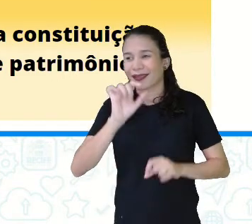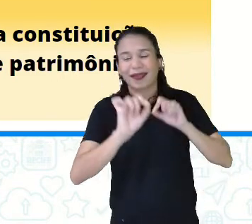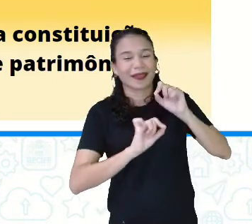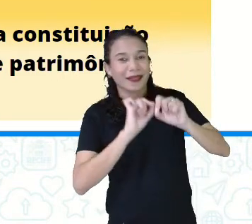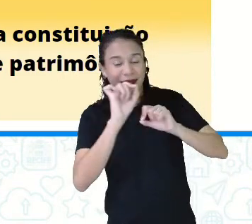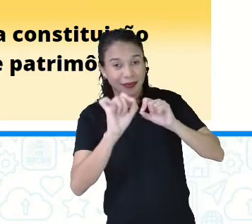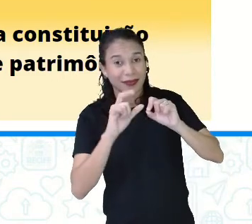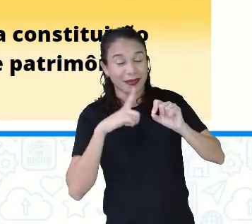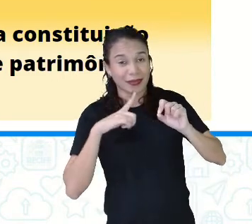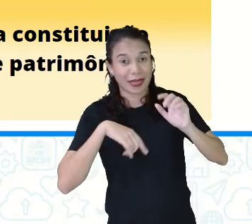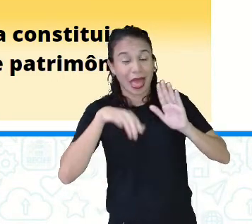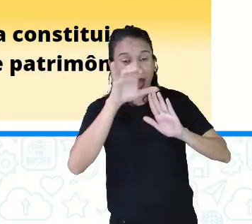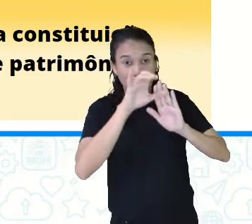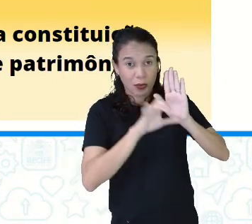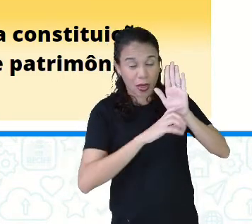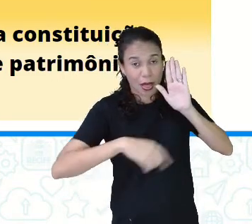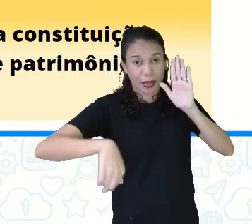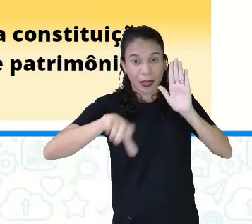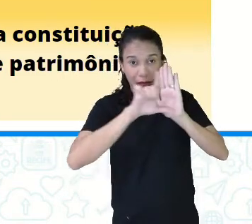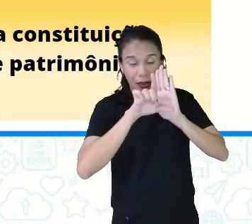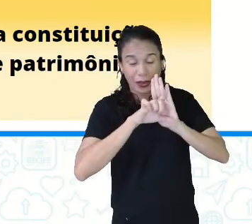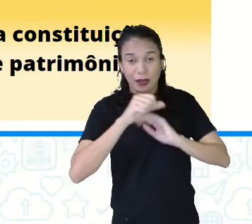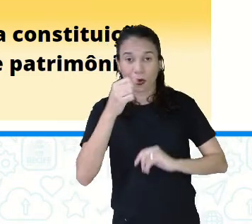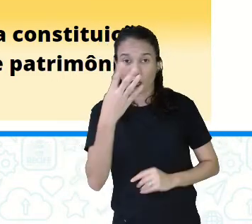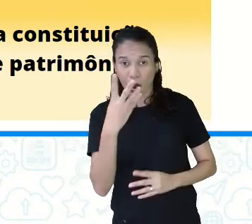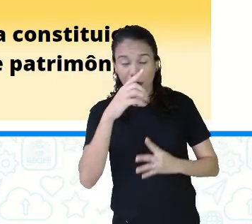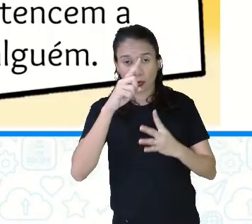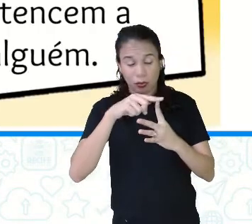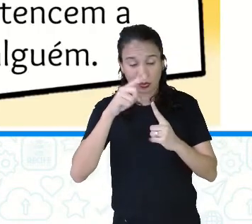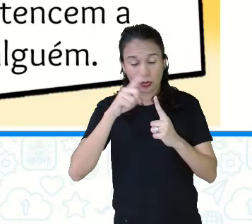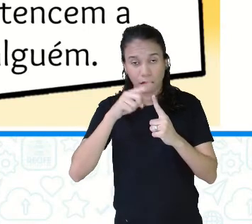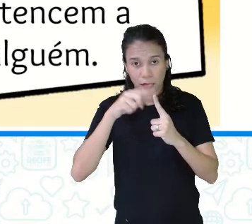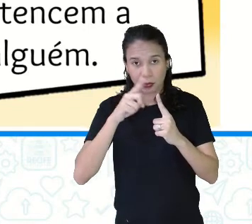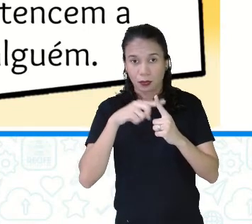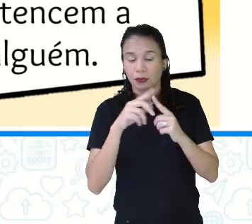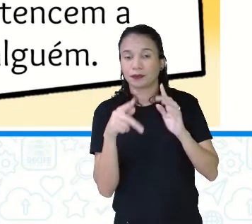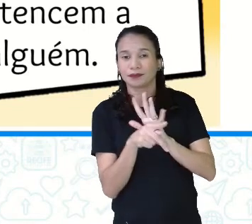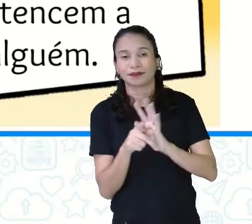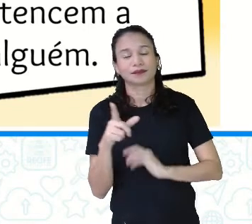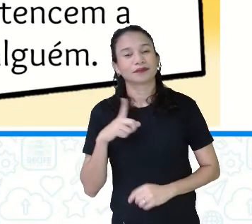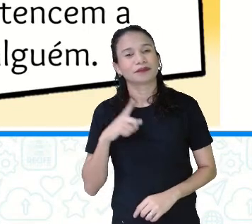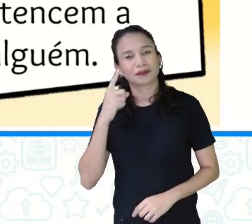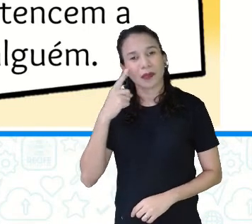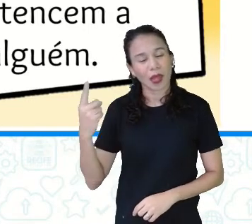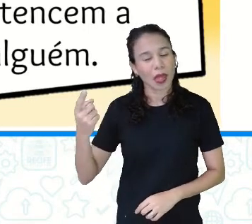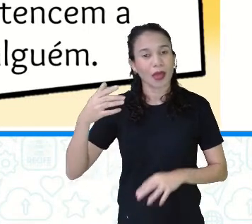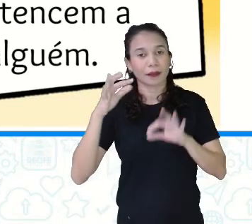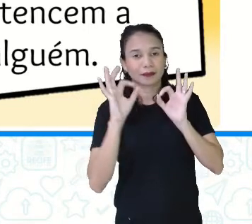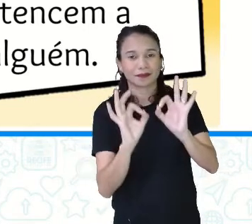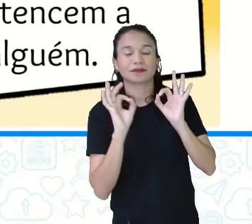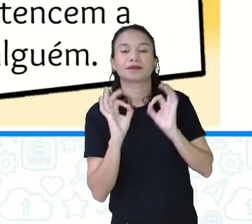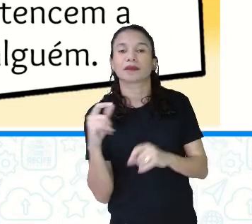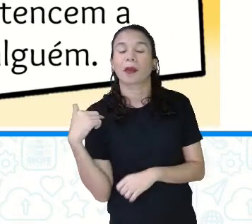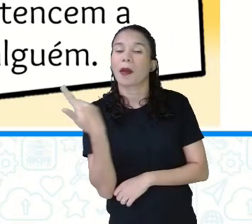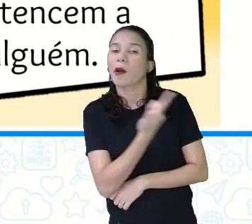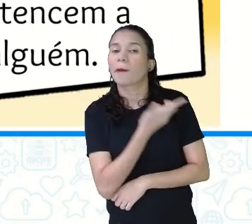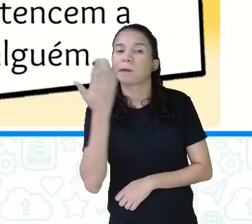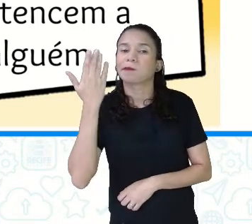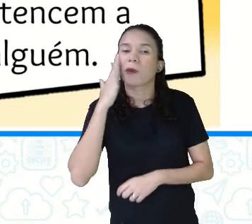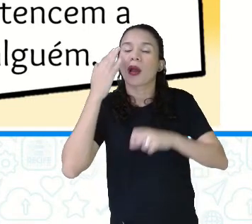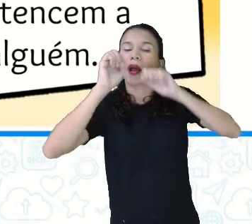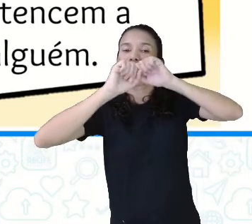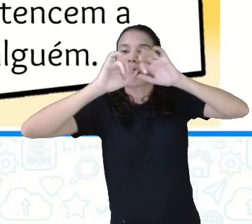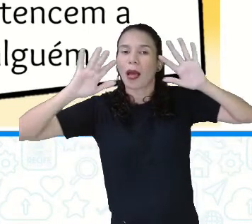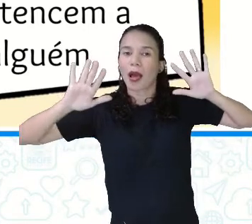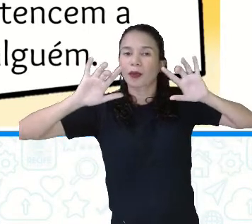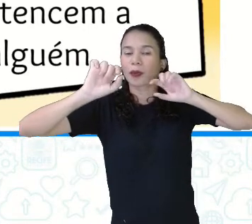nossa Constituição, nós temos 4 tipos de patrimônios, tá certo? Então, para a gente entender bem direitinho, o